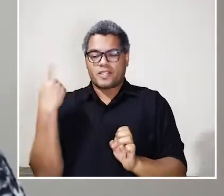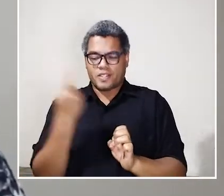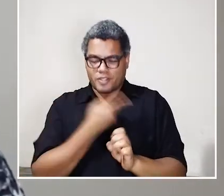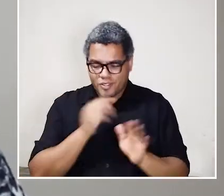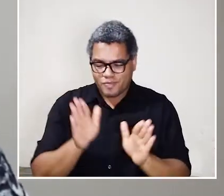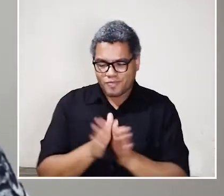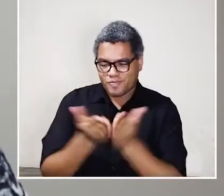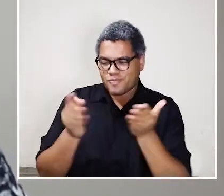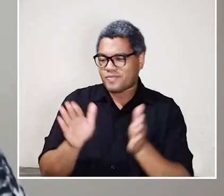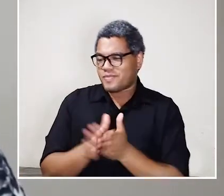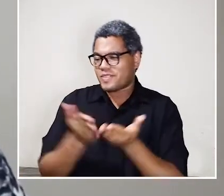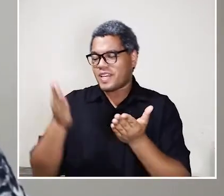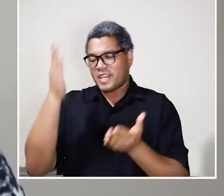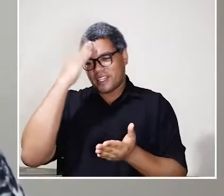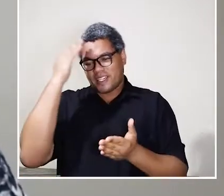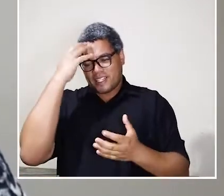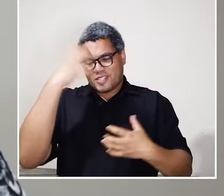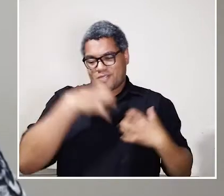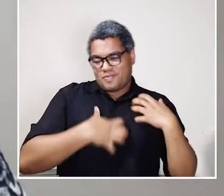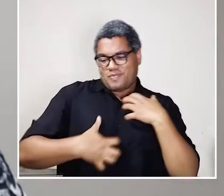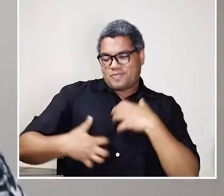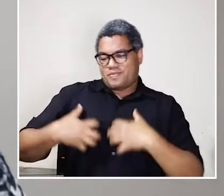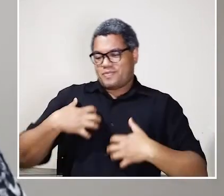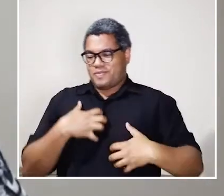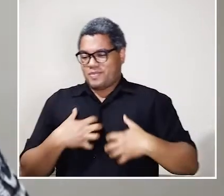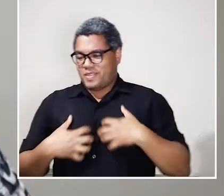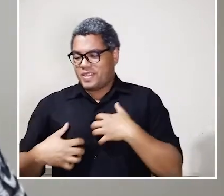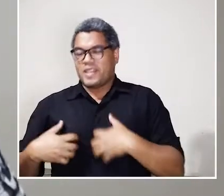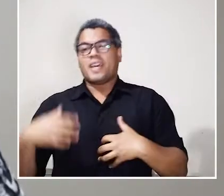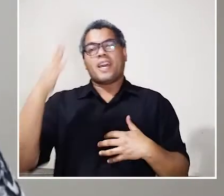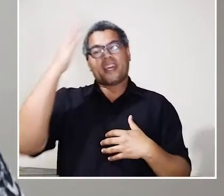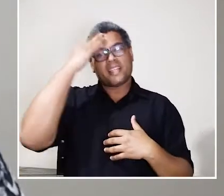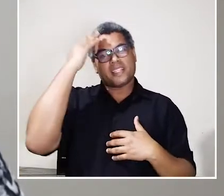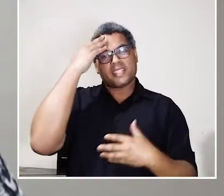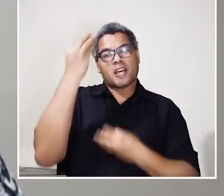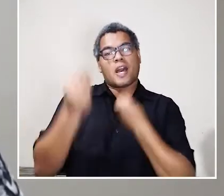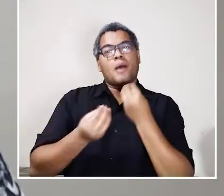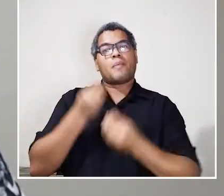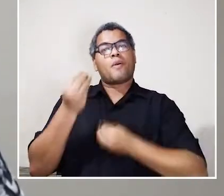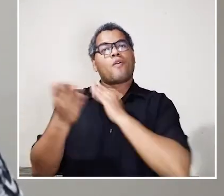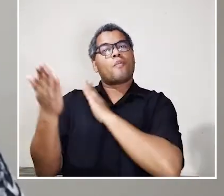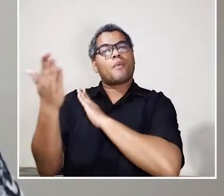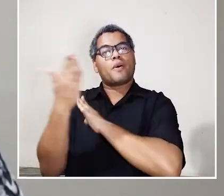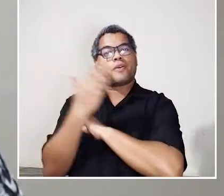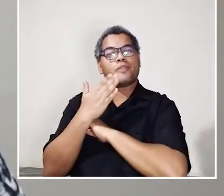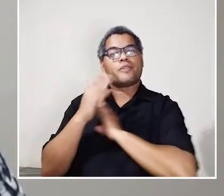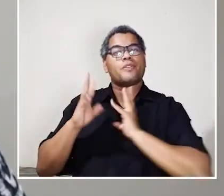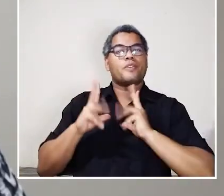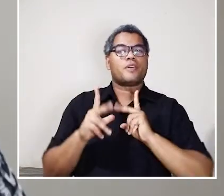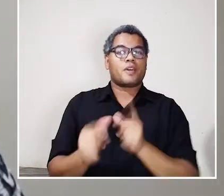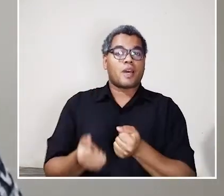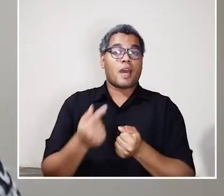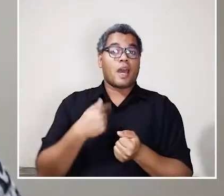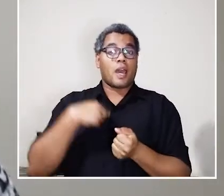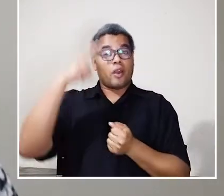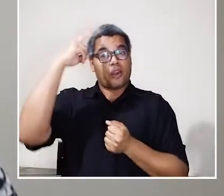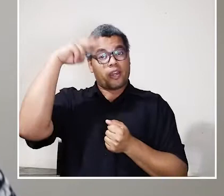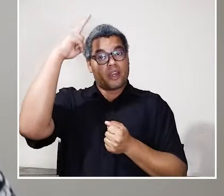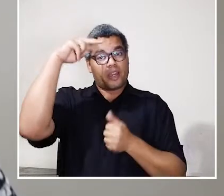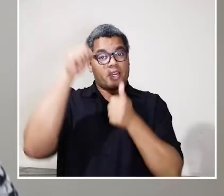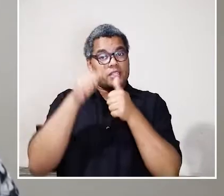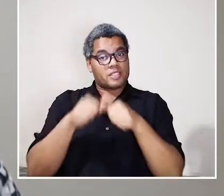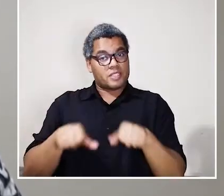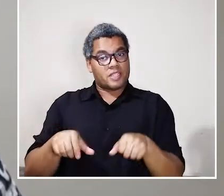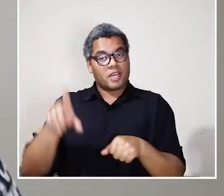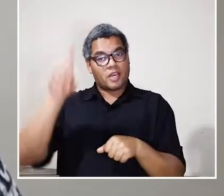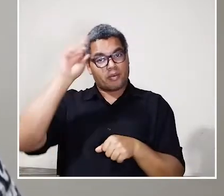as aflições que enfrentamos e tem como nos ajudar em todas elas. Eu me lembro de